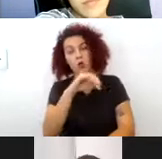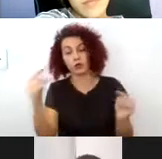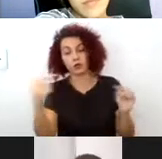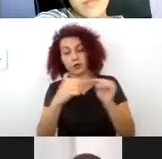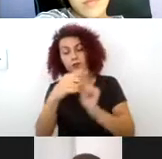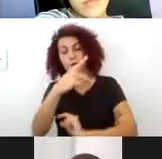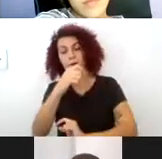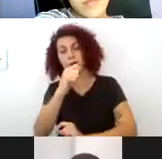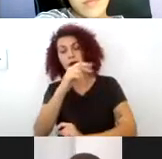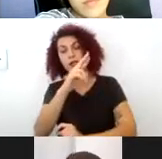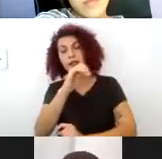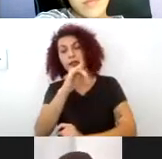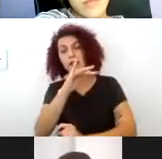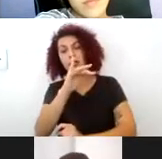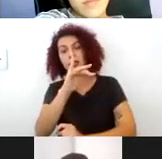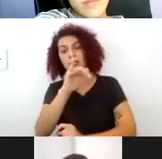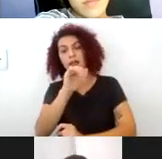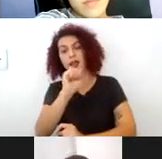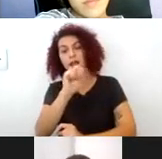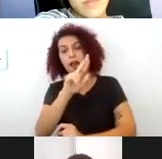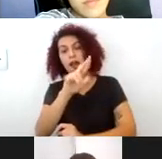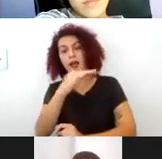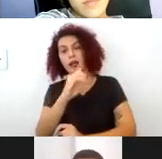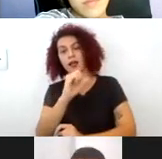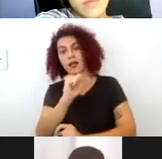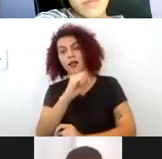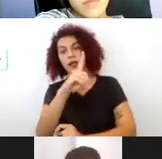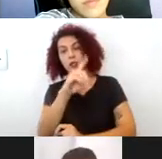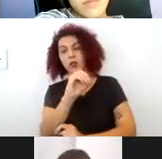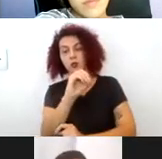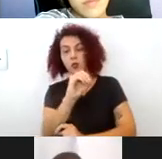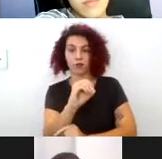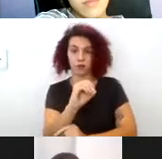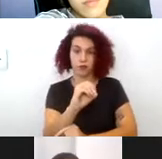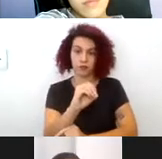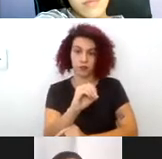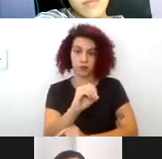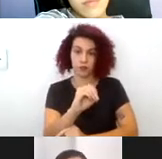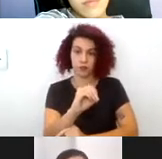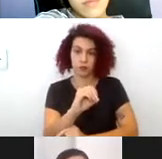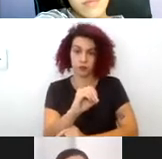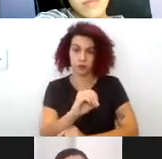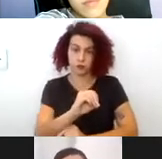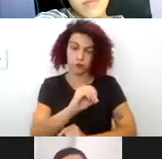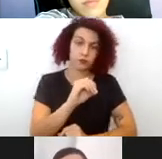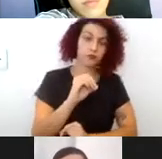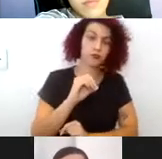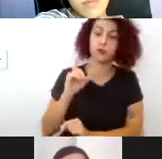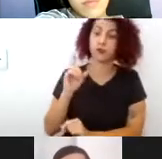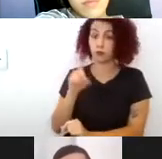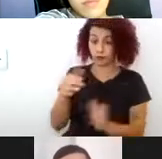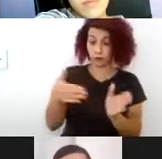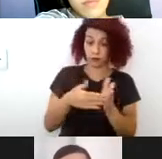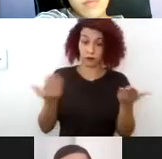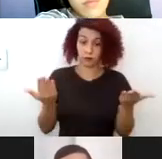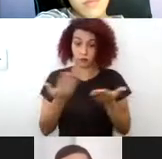seja o Elise assim sabe um maior nível de patriarcado em exercício e em